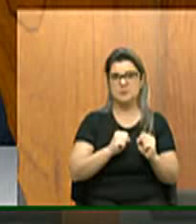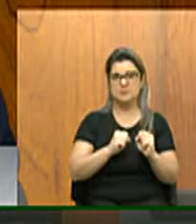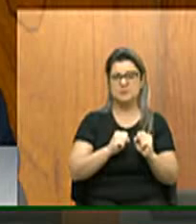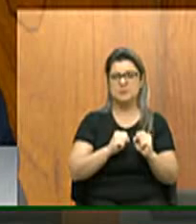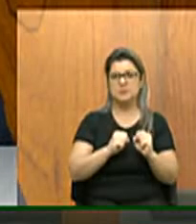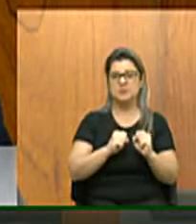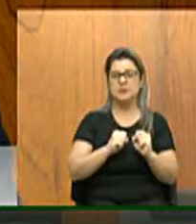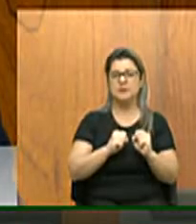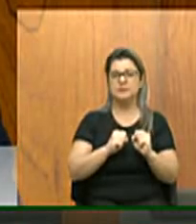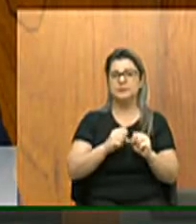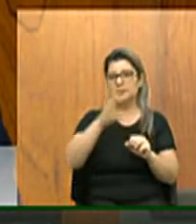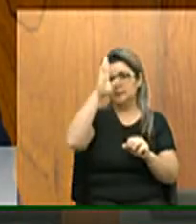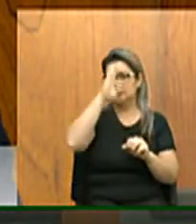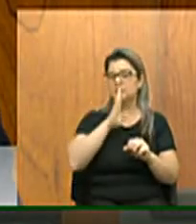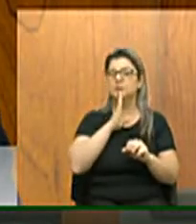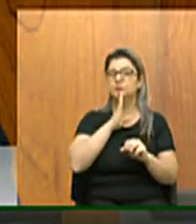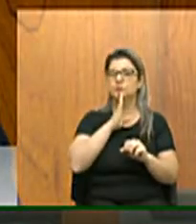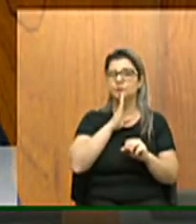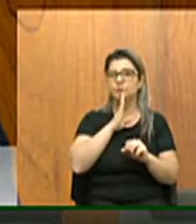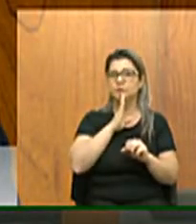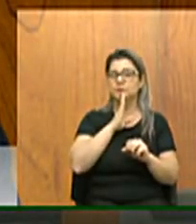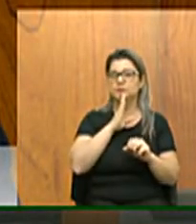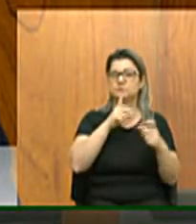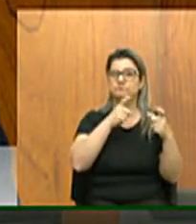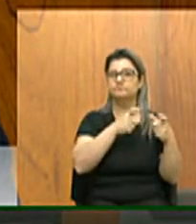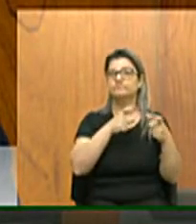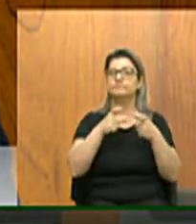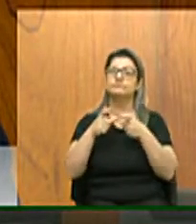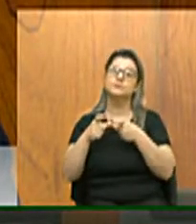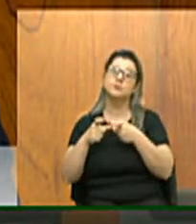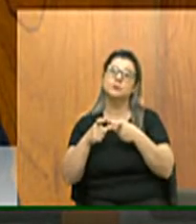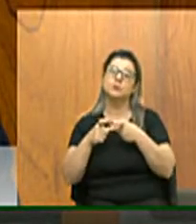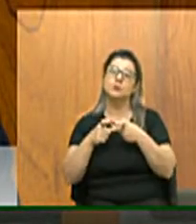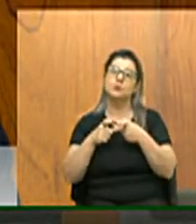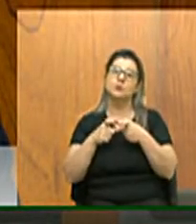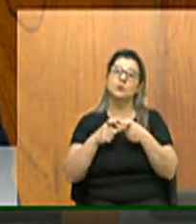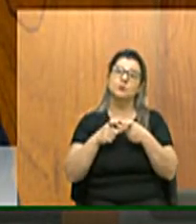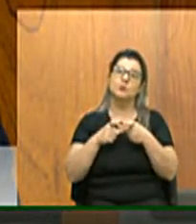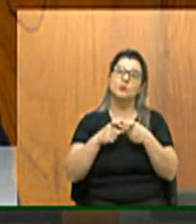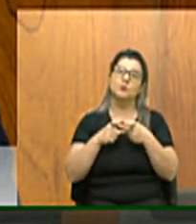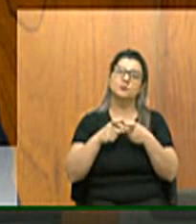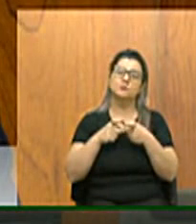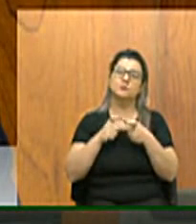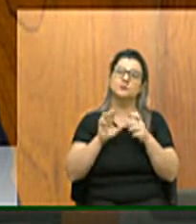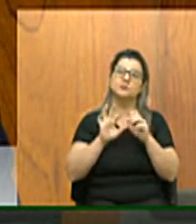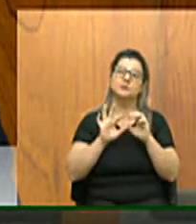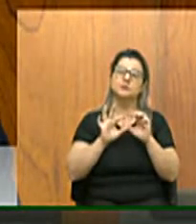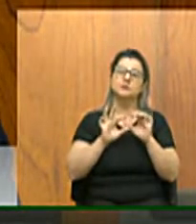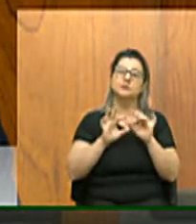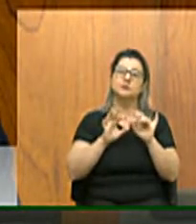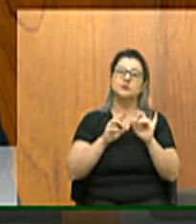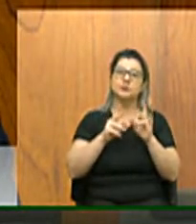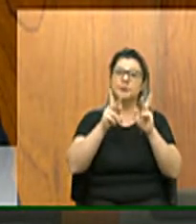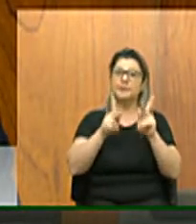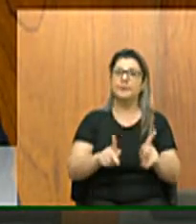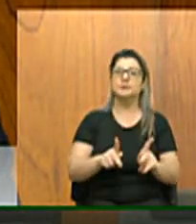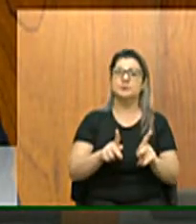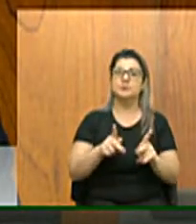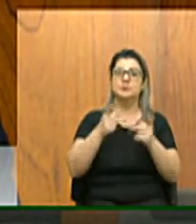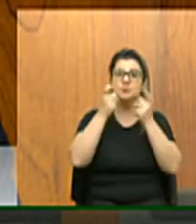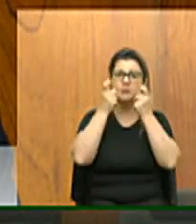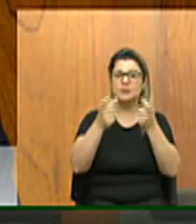forma gratuita ou onerosa lotes urbanos integrantes do Programa de Regularização Fundiária de Interesse